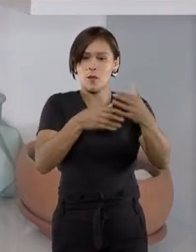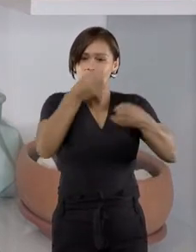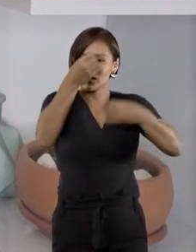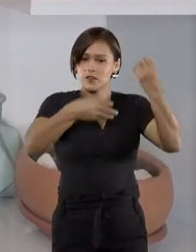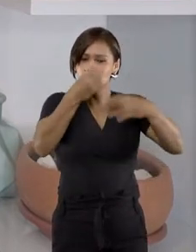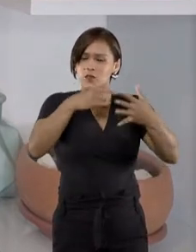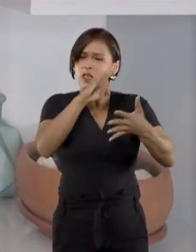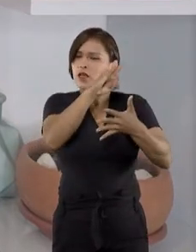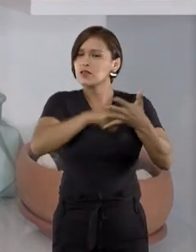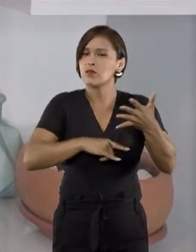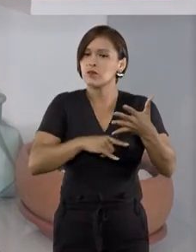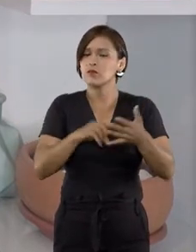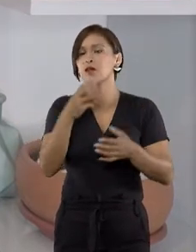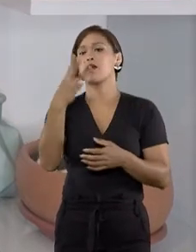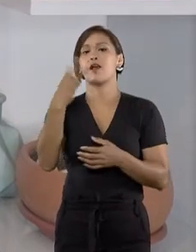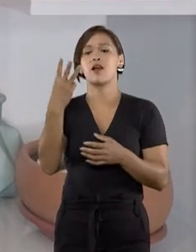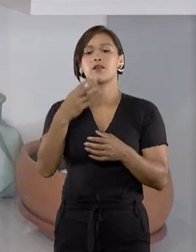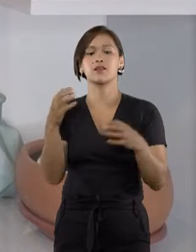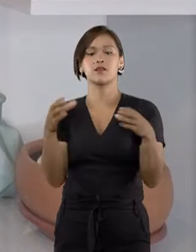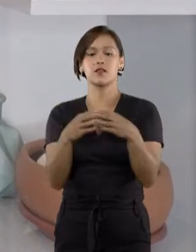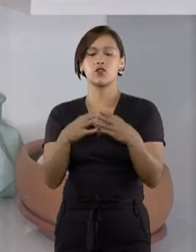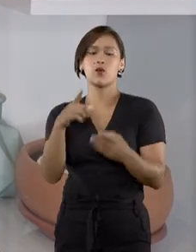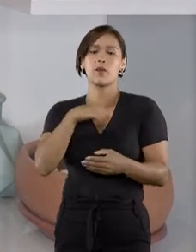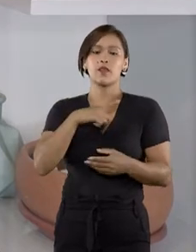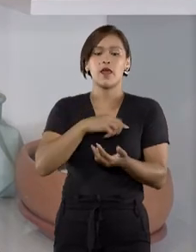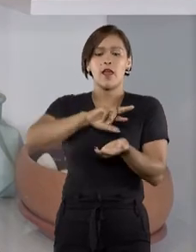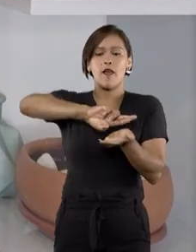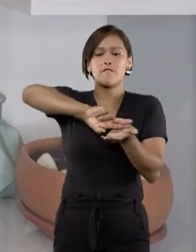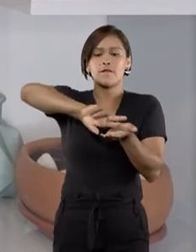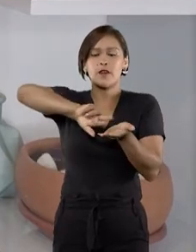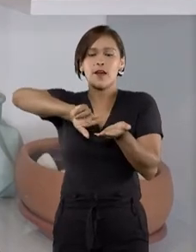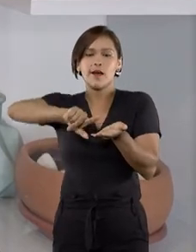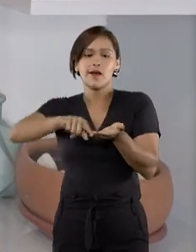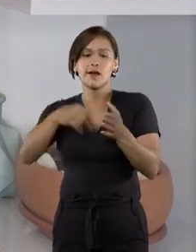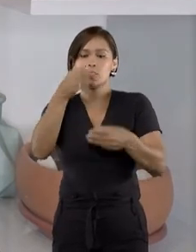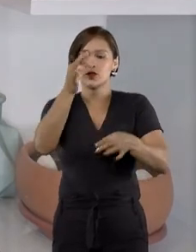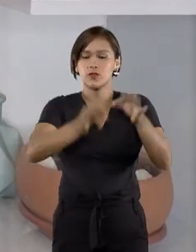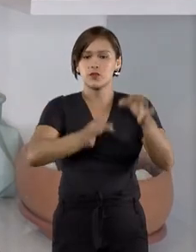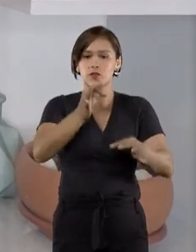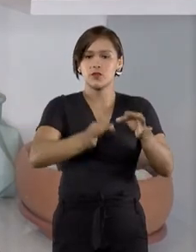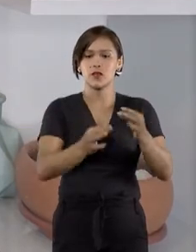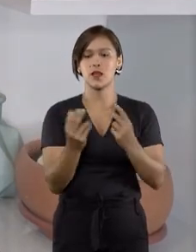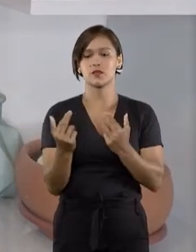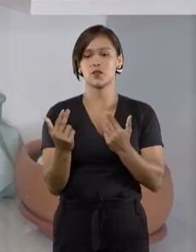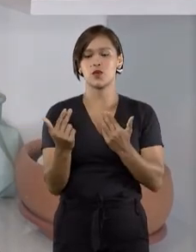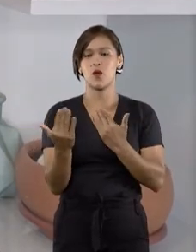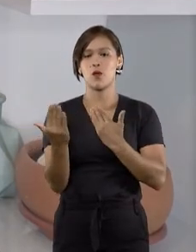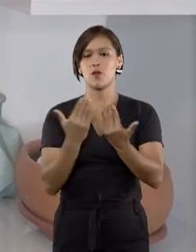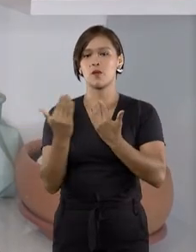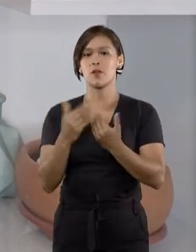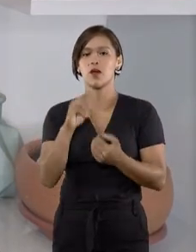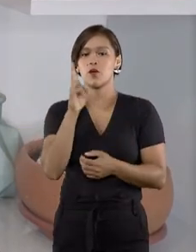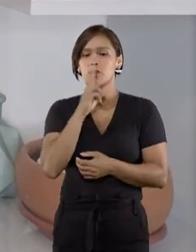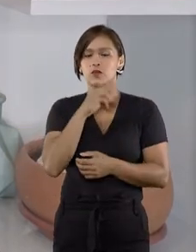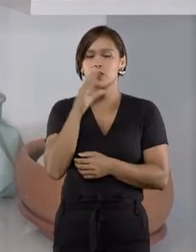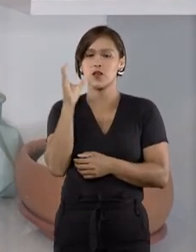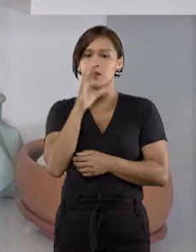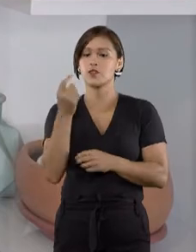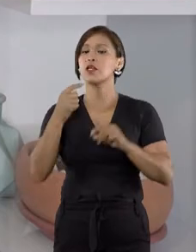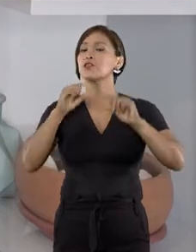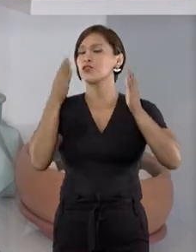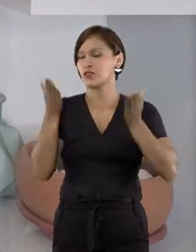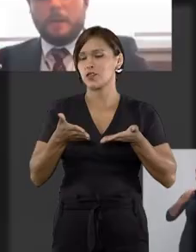divergência, alegando que a terceira turma tem julgados que determinaram o reembolso mesmo quando não foi caracterizada urgência ou